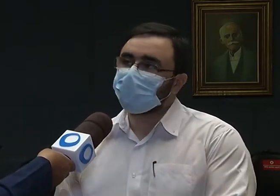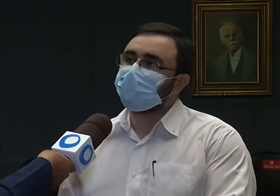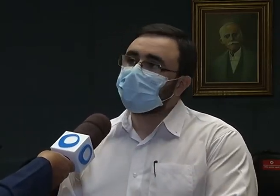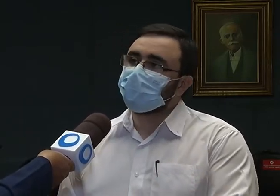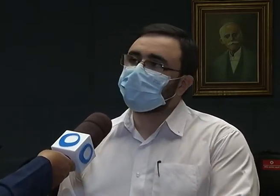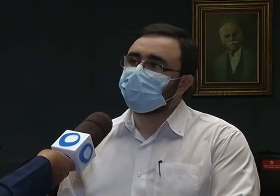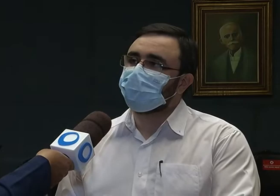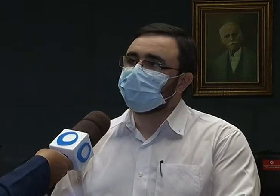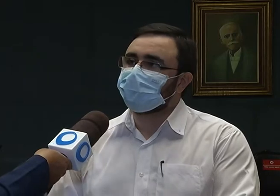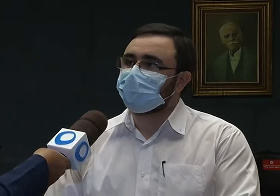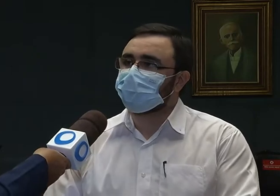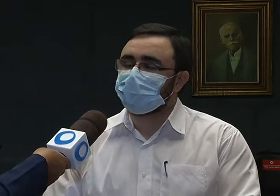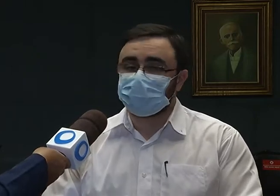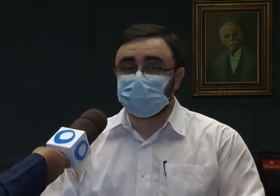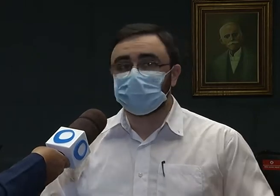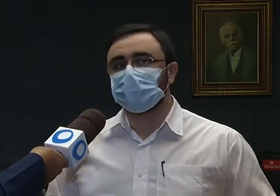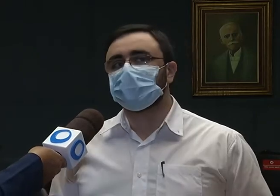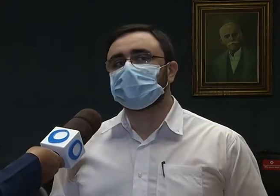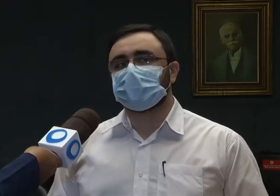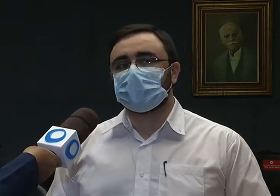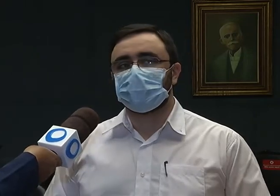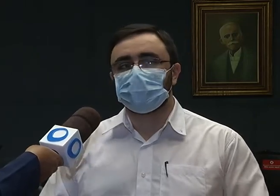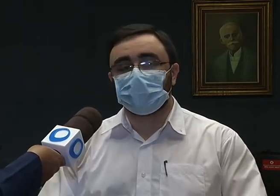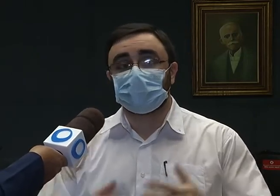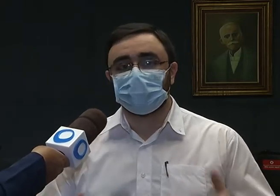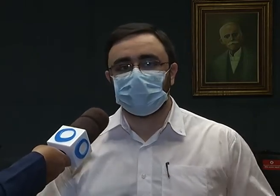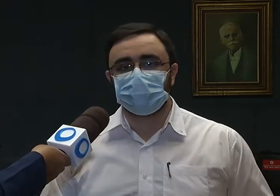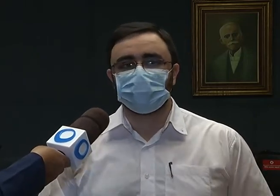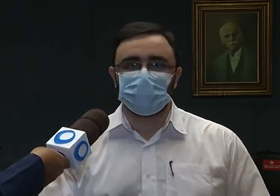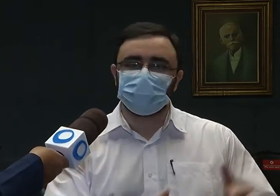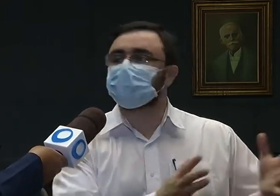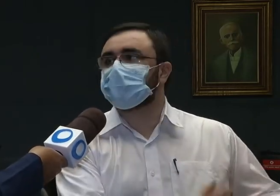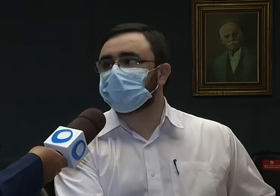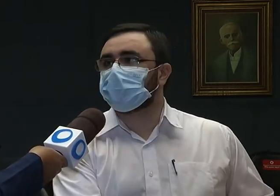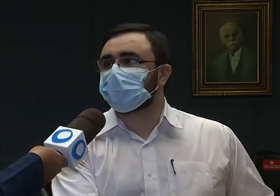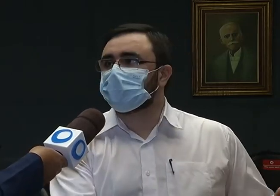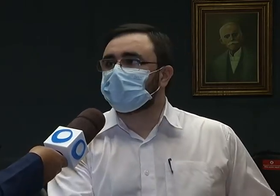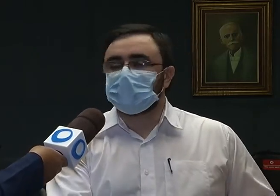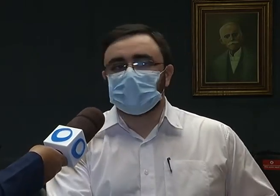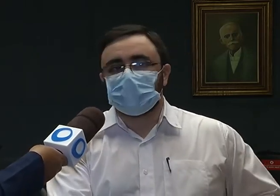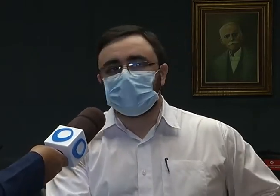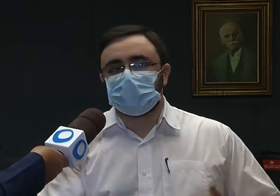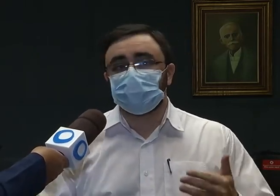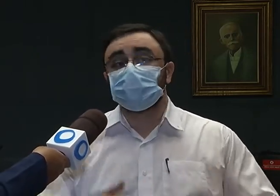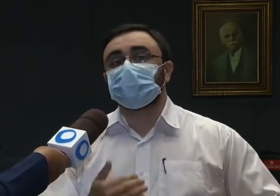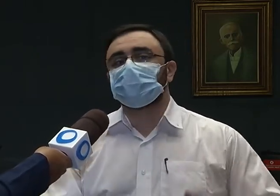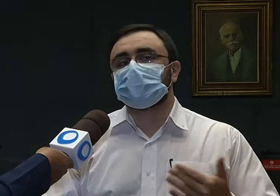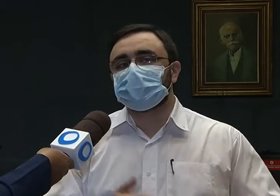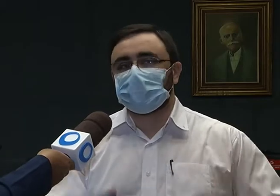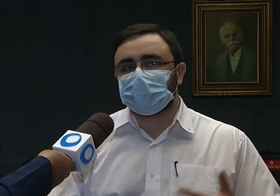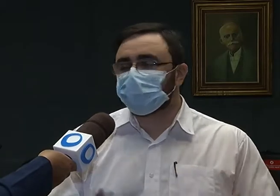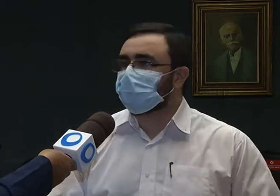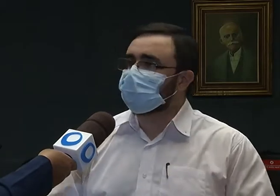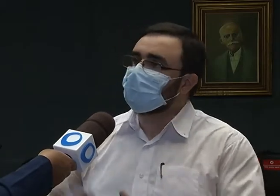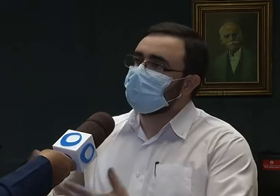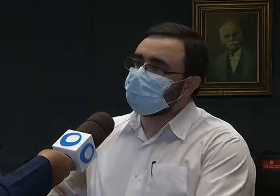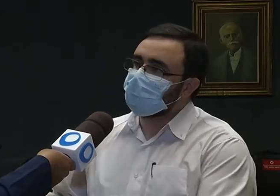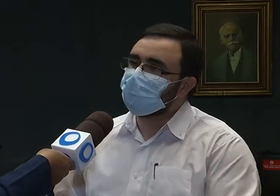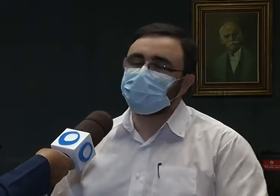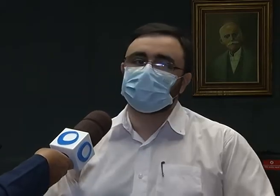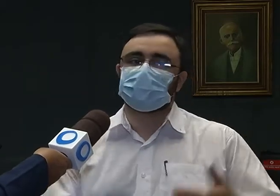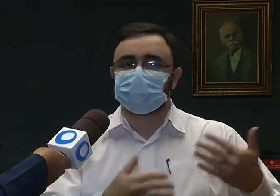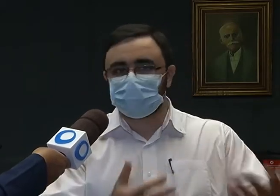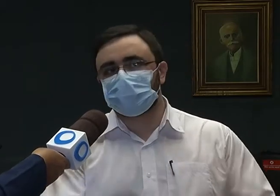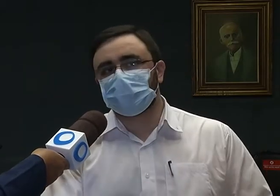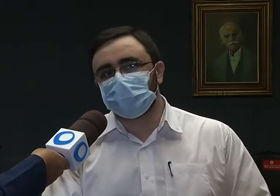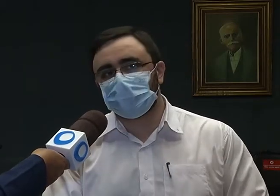O segundo é o risco da invisibilidade. Esse grupo minoritário, historicamente, foi invisibilizado. E a gente lutou durante décadas para derrubar os